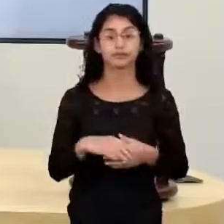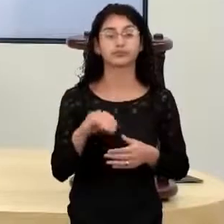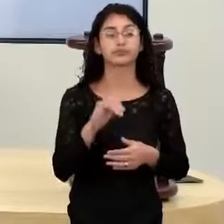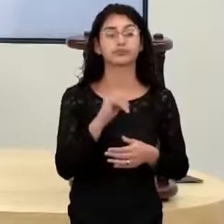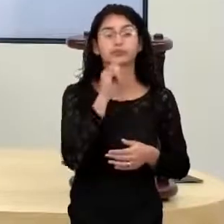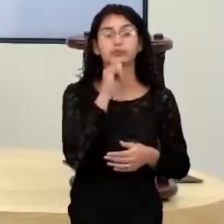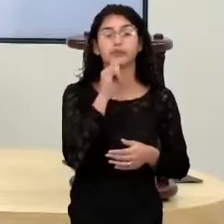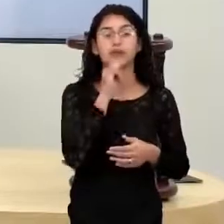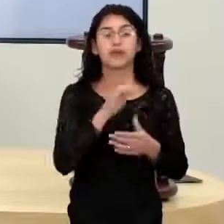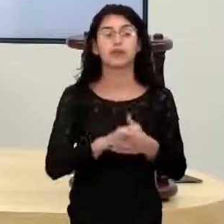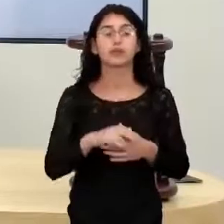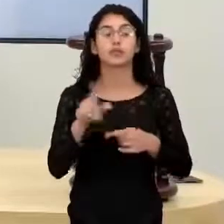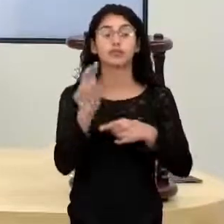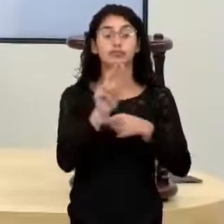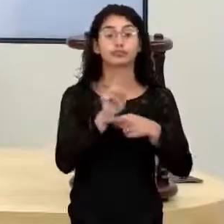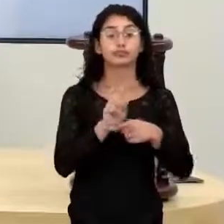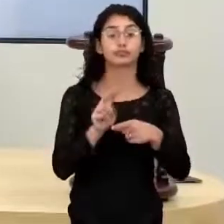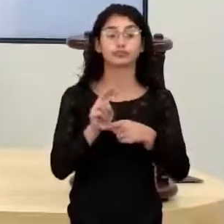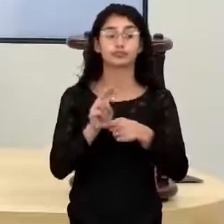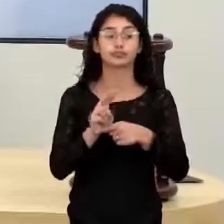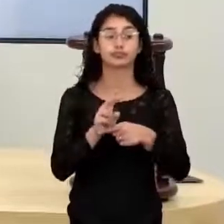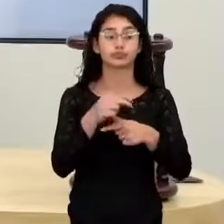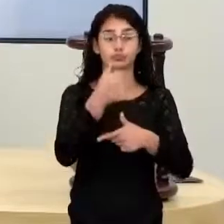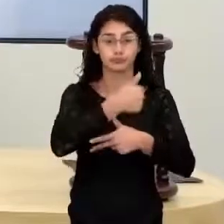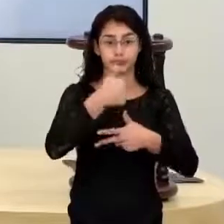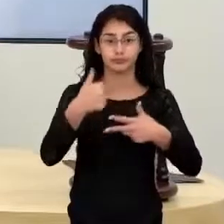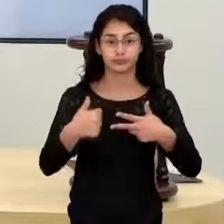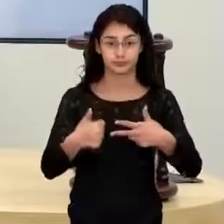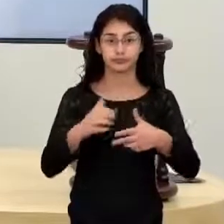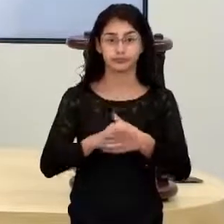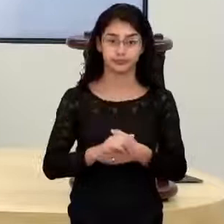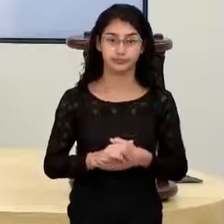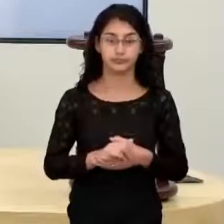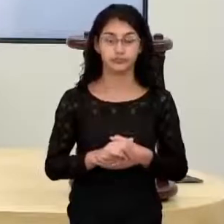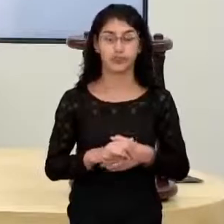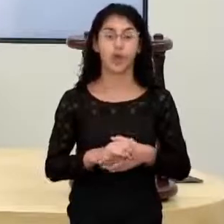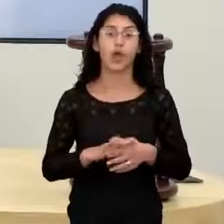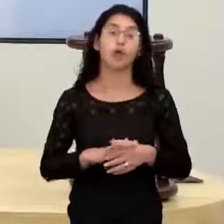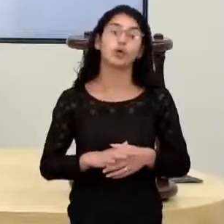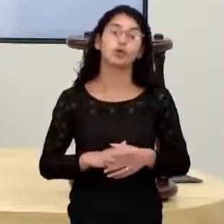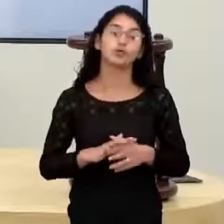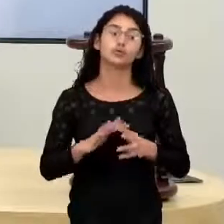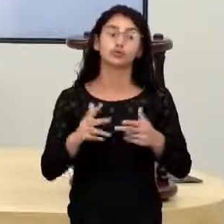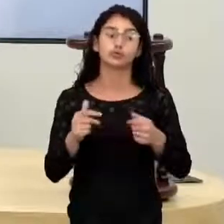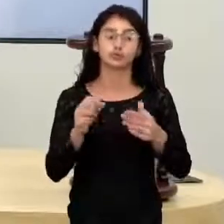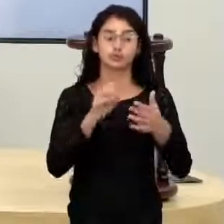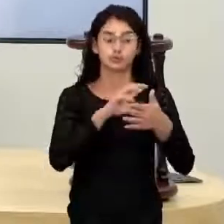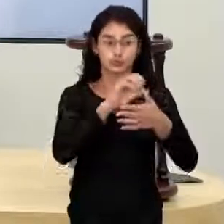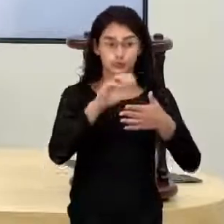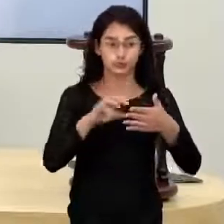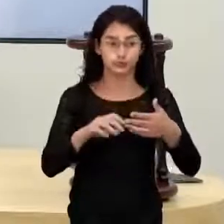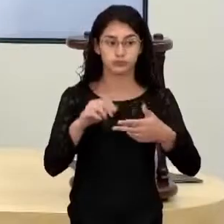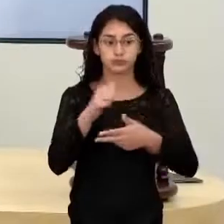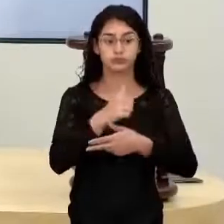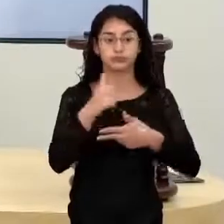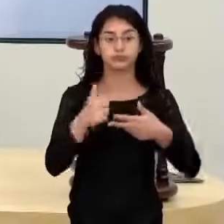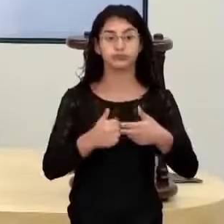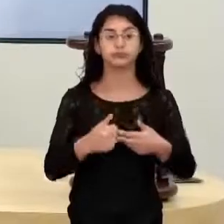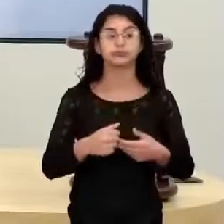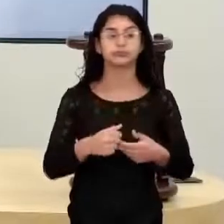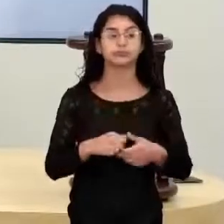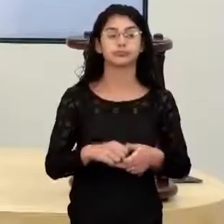eles fiscalizam os outros poderes. Todos os poderes se fiscalizam. Ó, o